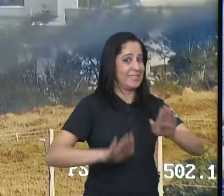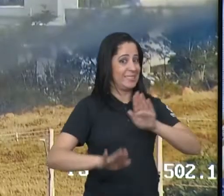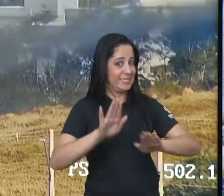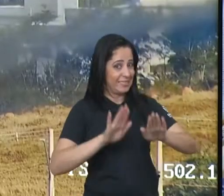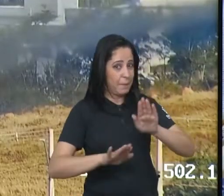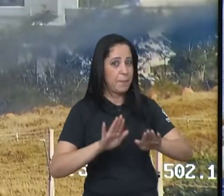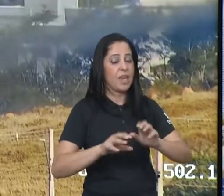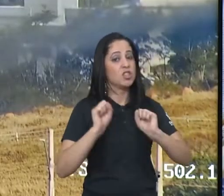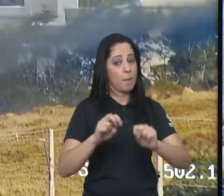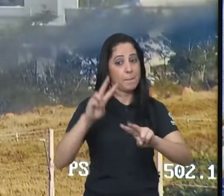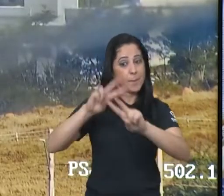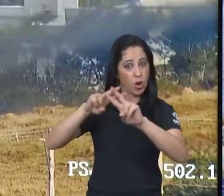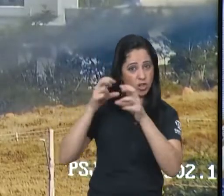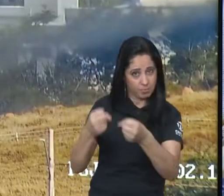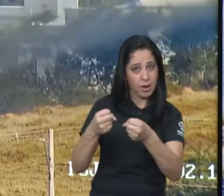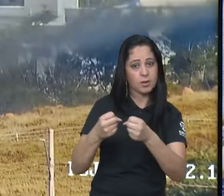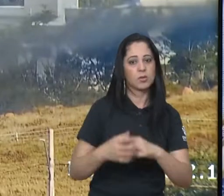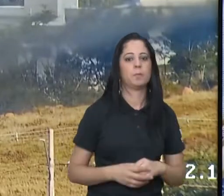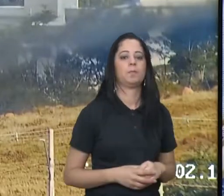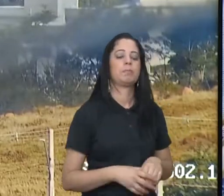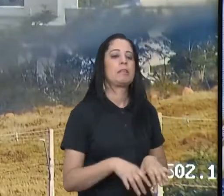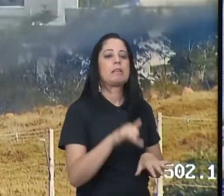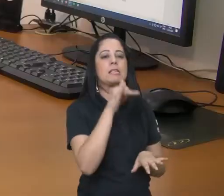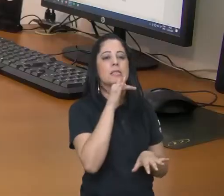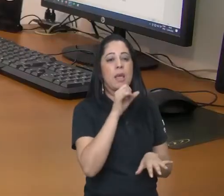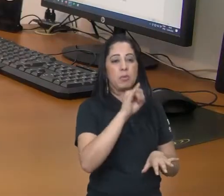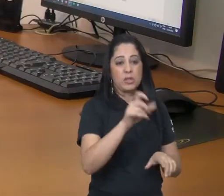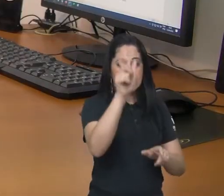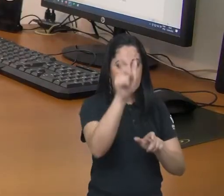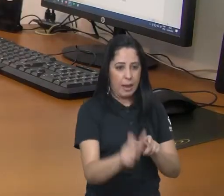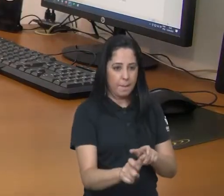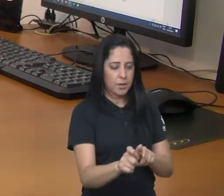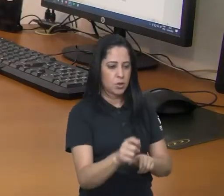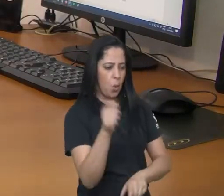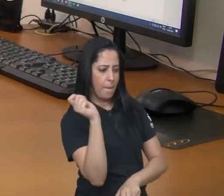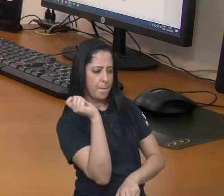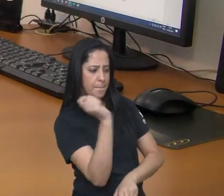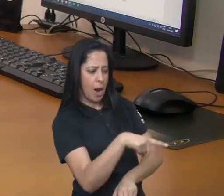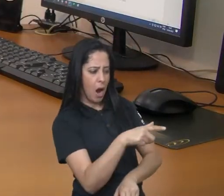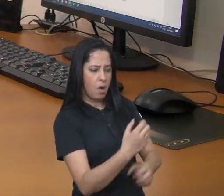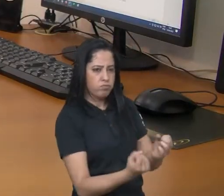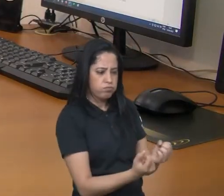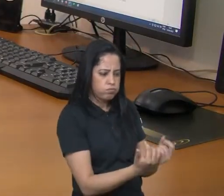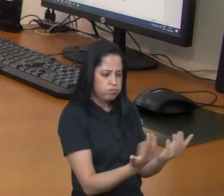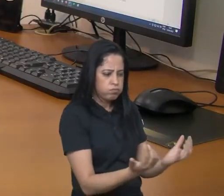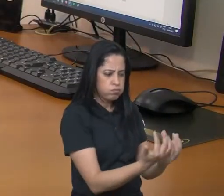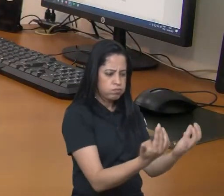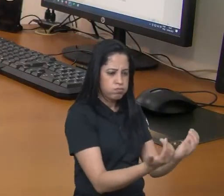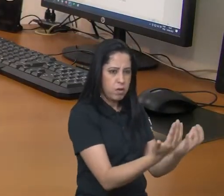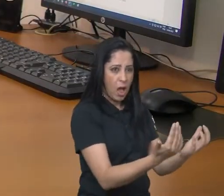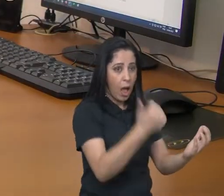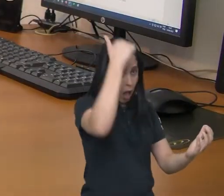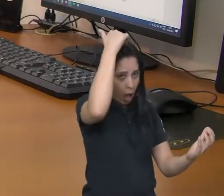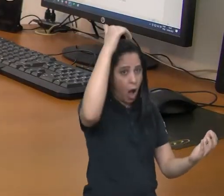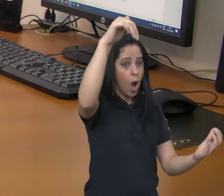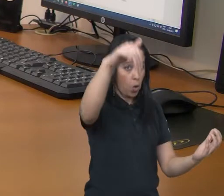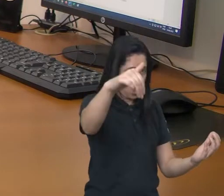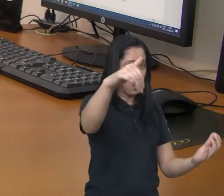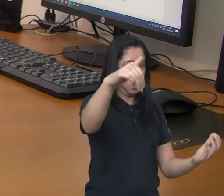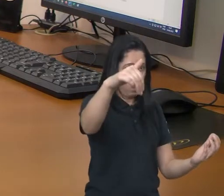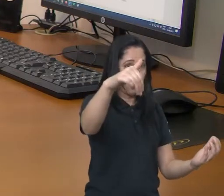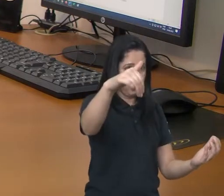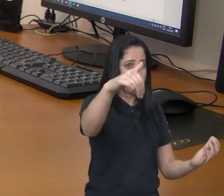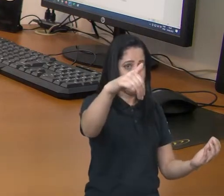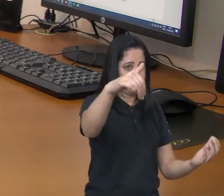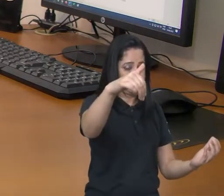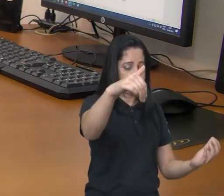do incêndio, podendo chegar à reclusão do indivíduo. Quando uma pessoa ela ateia fogo, pode ser até